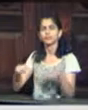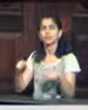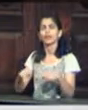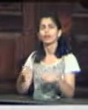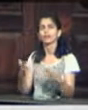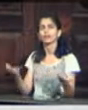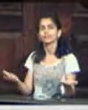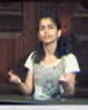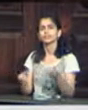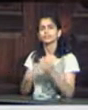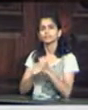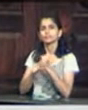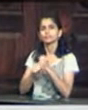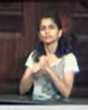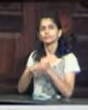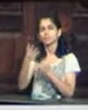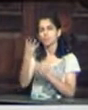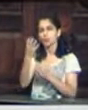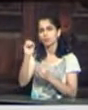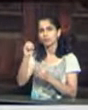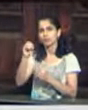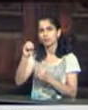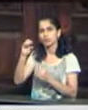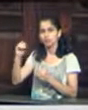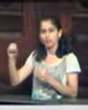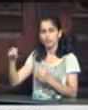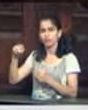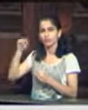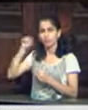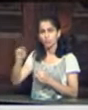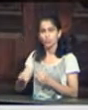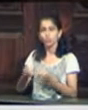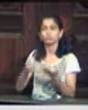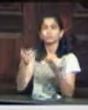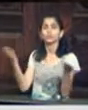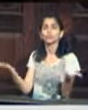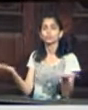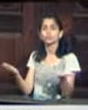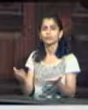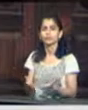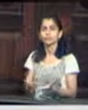construídas com 400 milhões de reais? Pois bem,